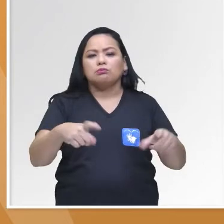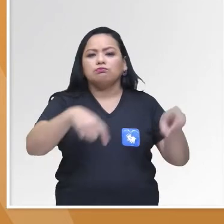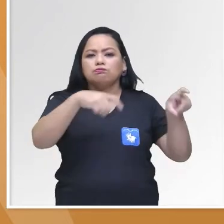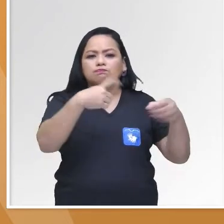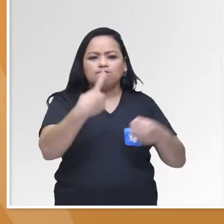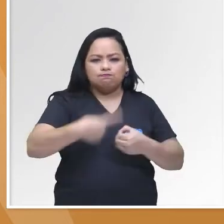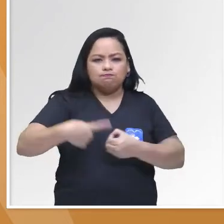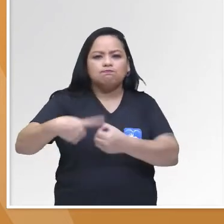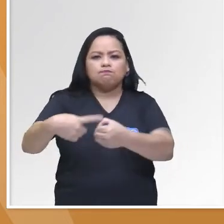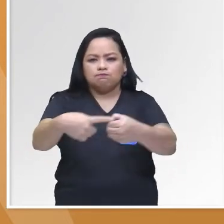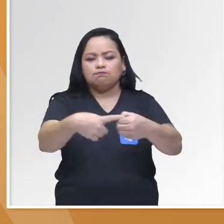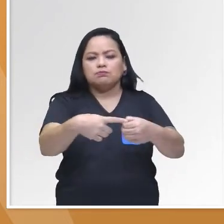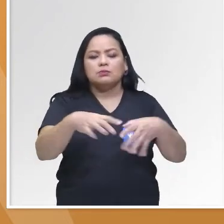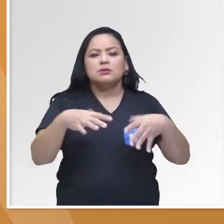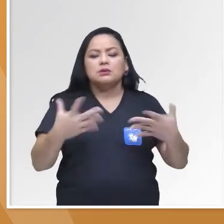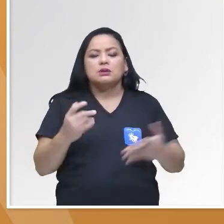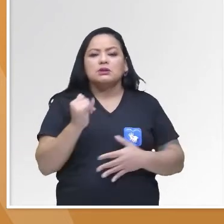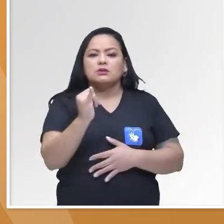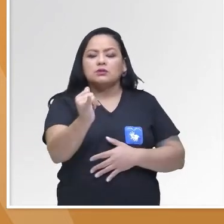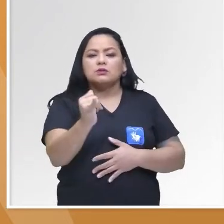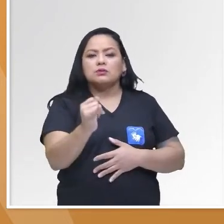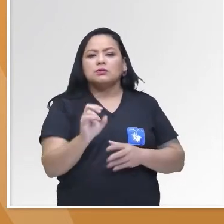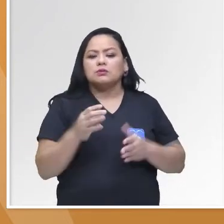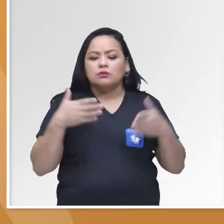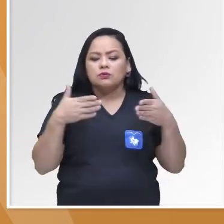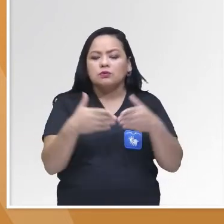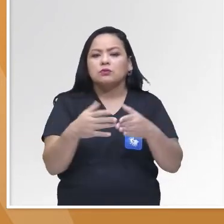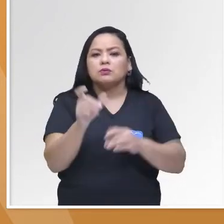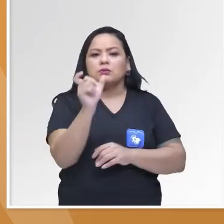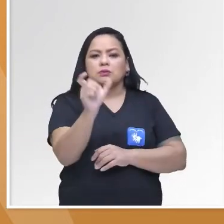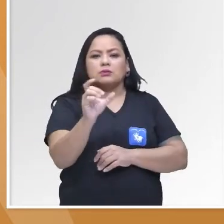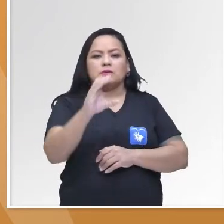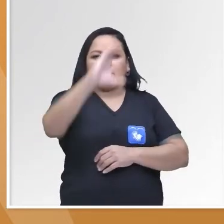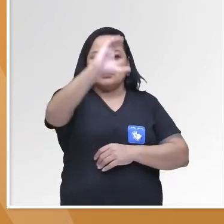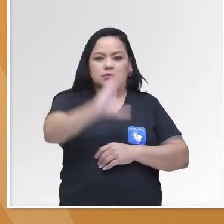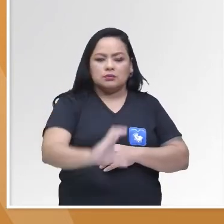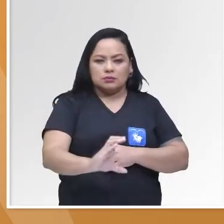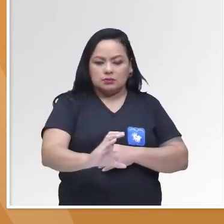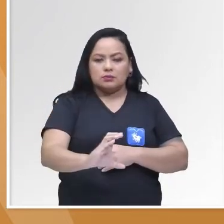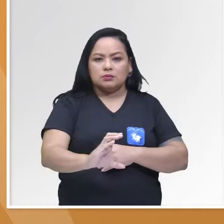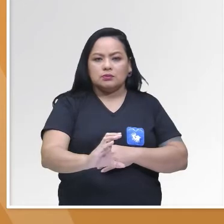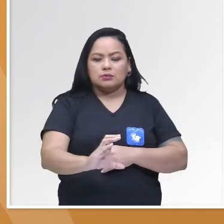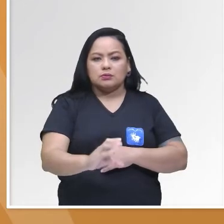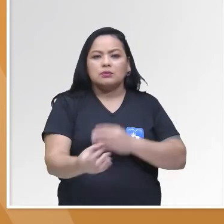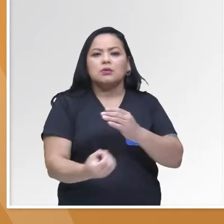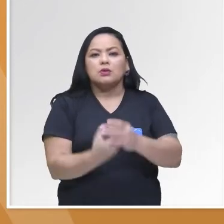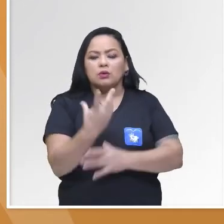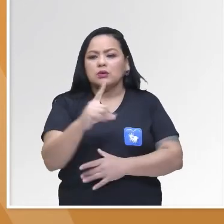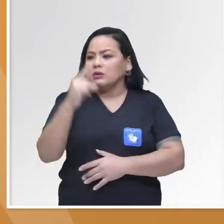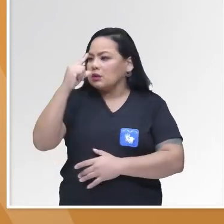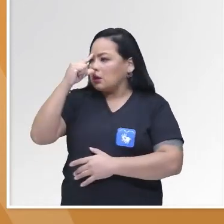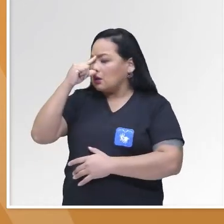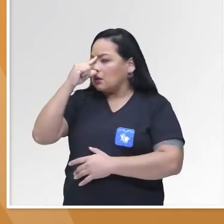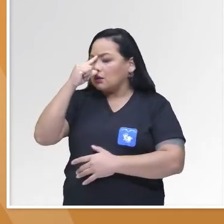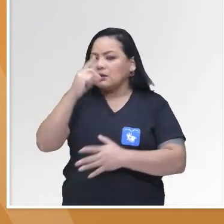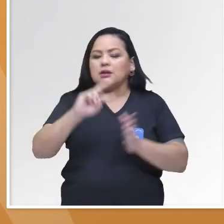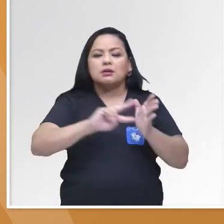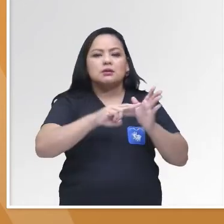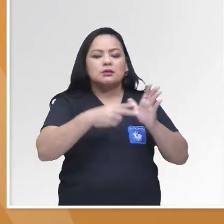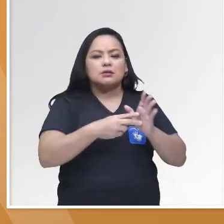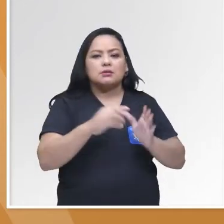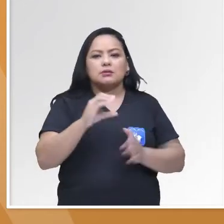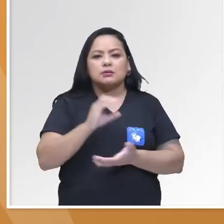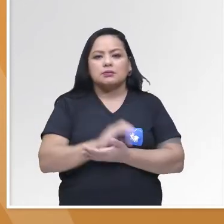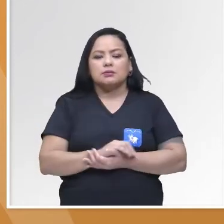rural. Se fôssemos falar somente da expressão cidadania em sua origem latina, que significava